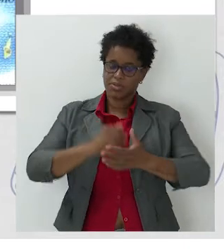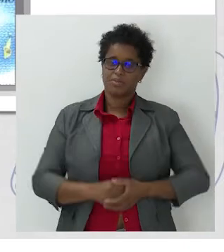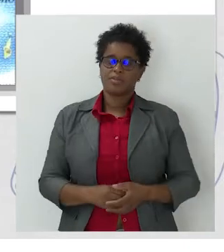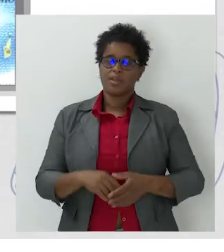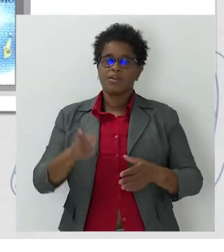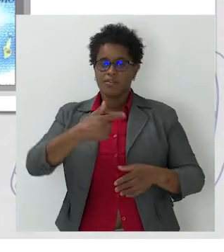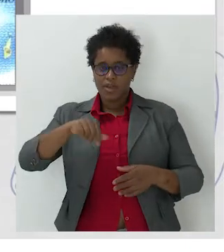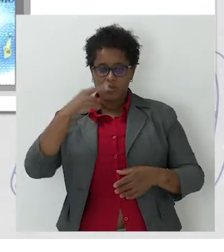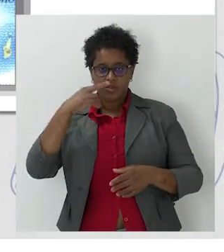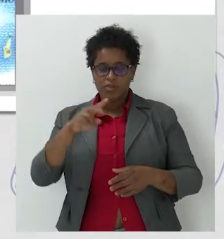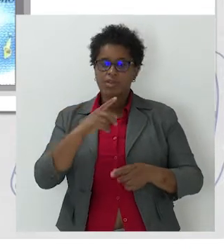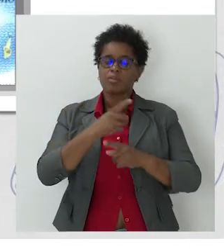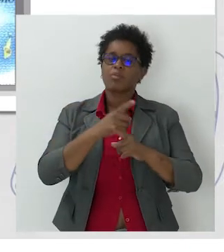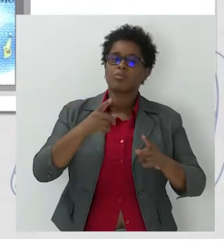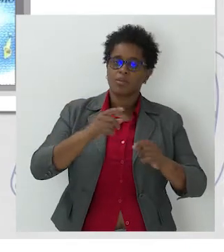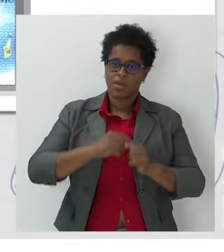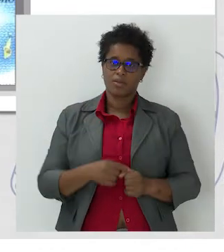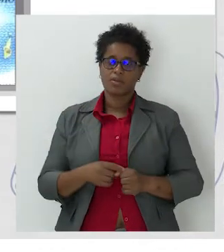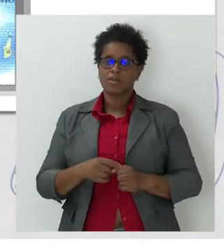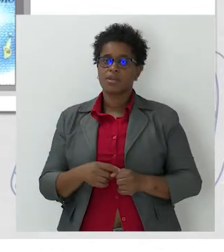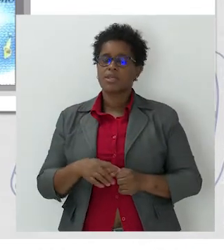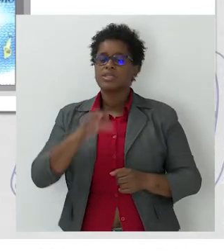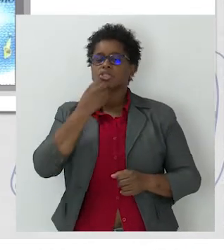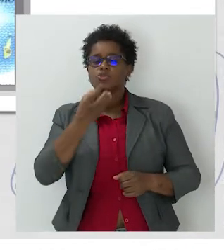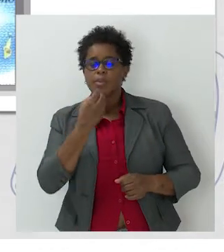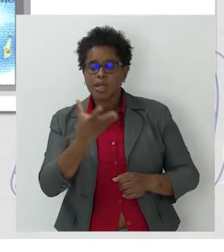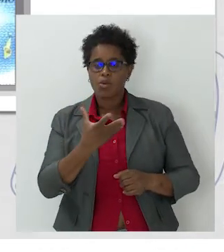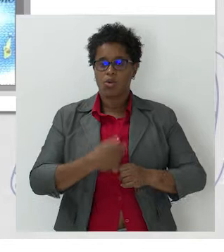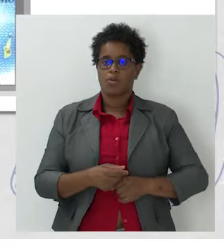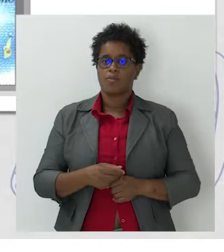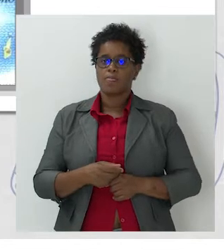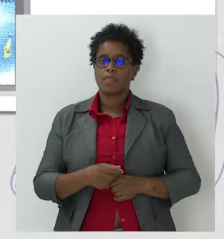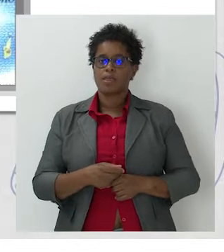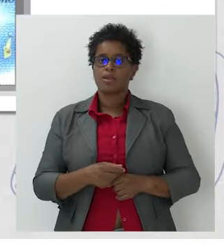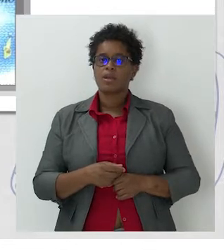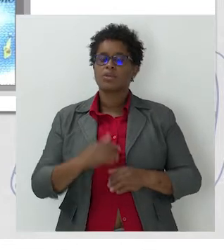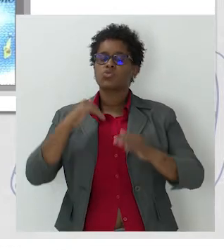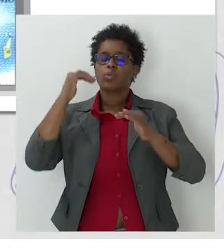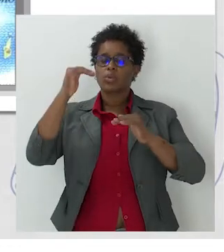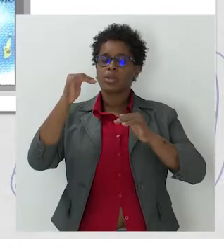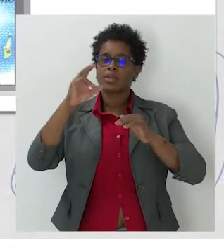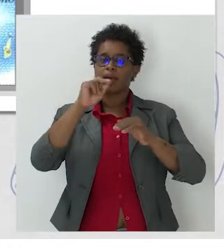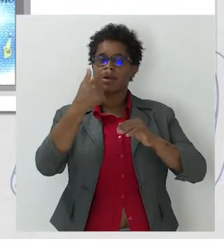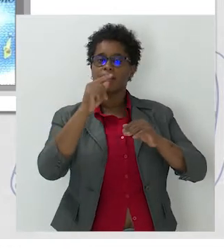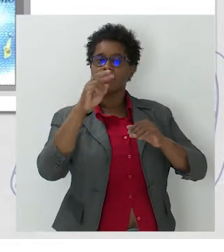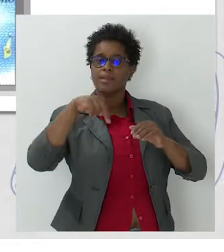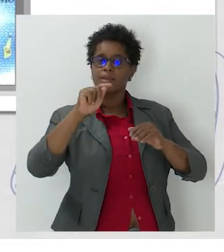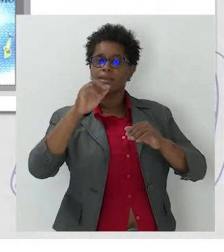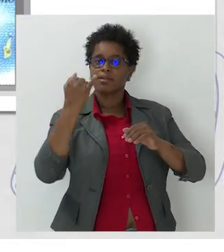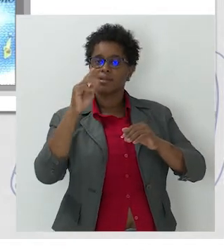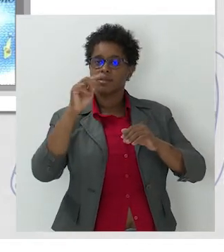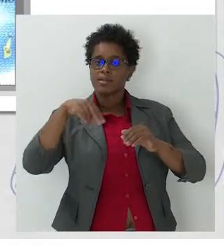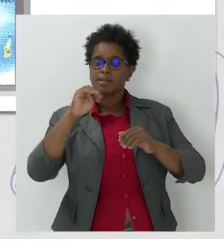Vamos ver então razões que explicam a superioridade ateniense em